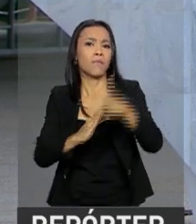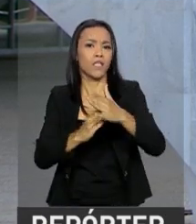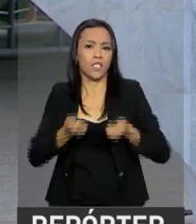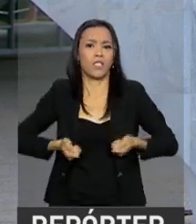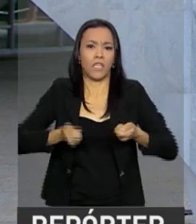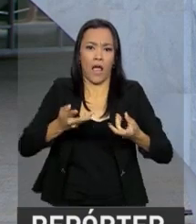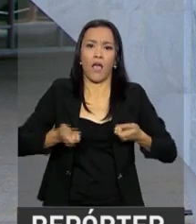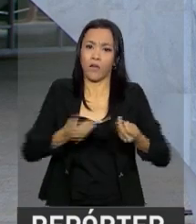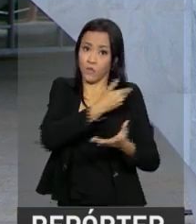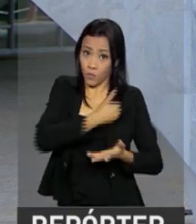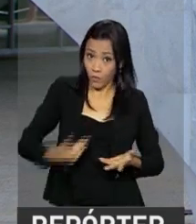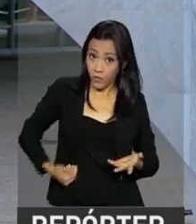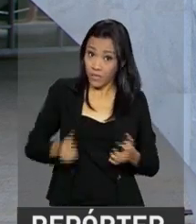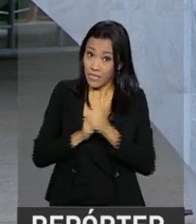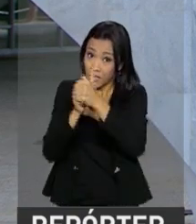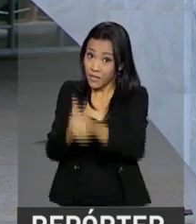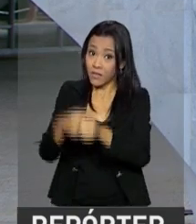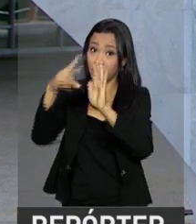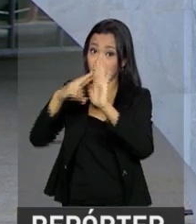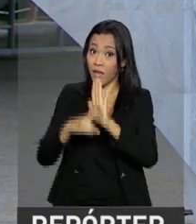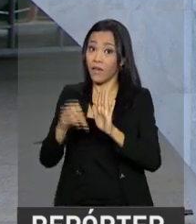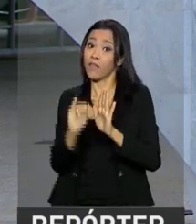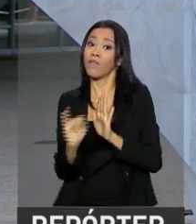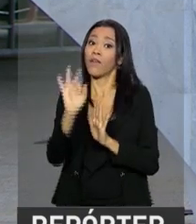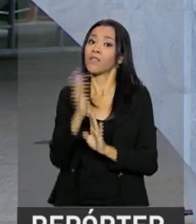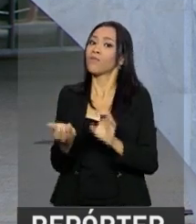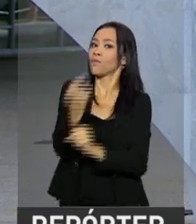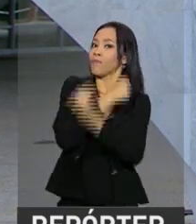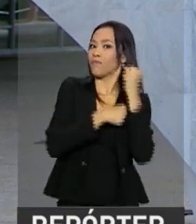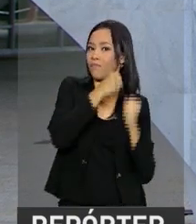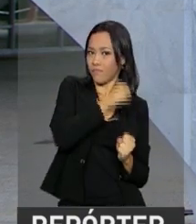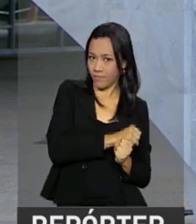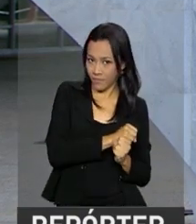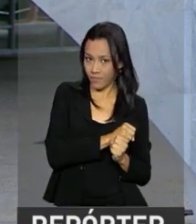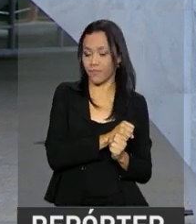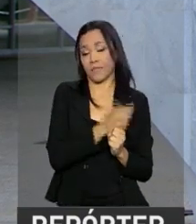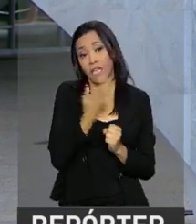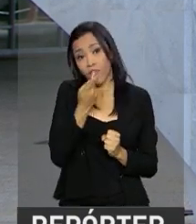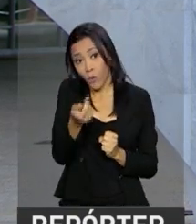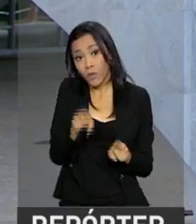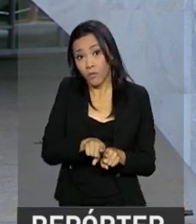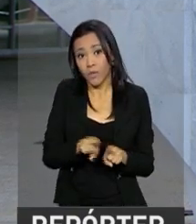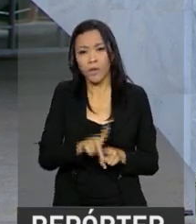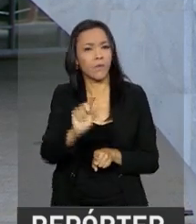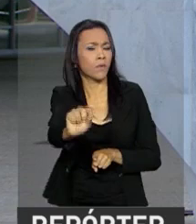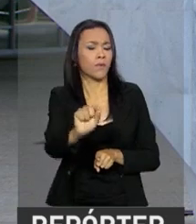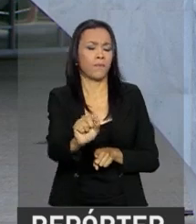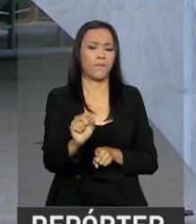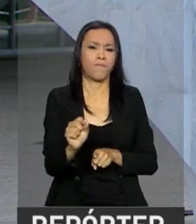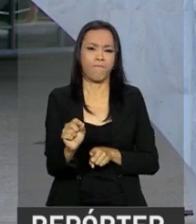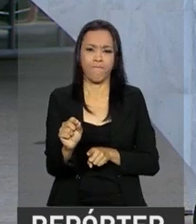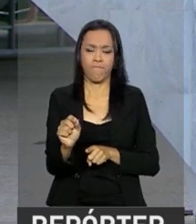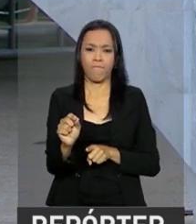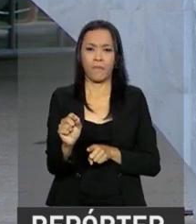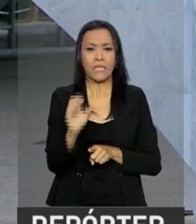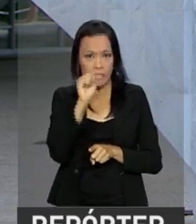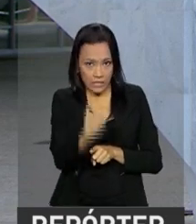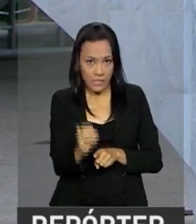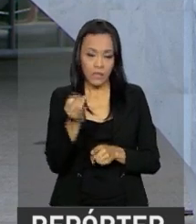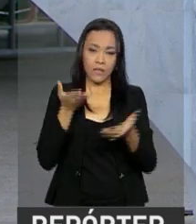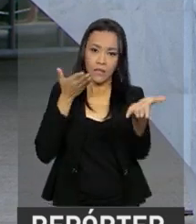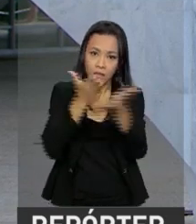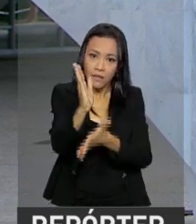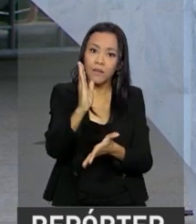gastos públicos com base na inflação do ano imediatamente anterior. E ele diz também que se for aprovada,